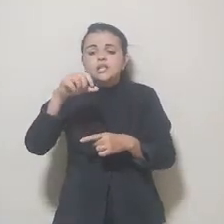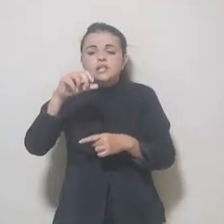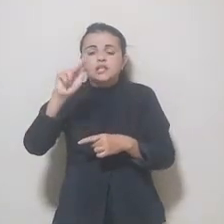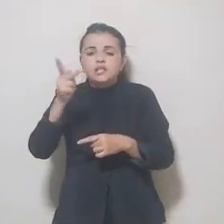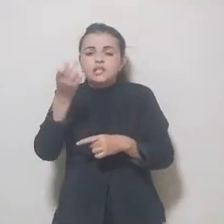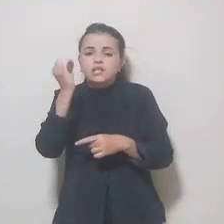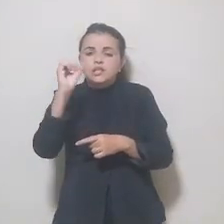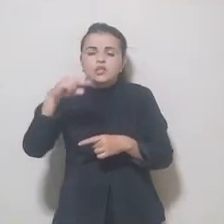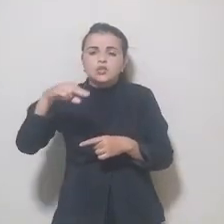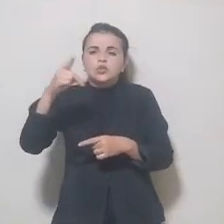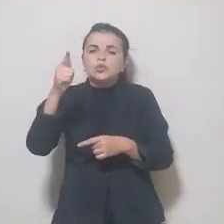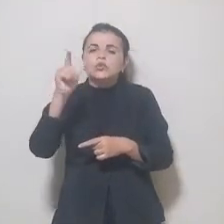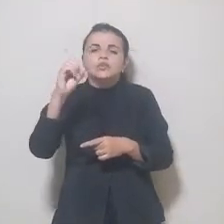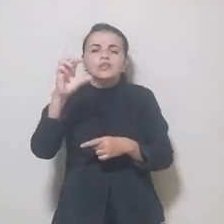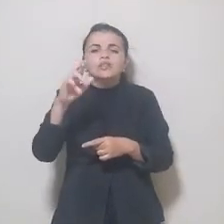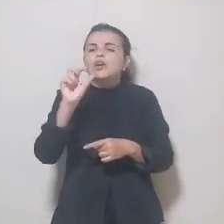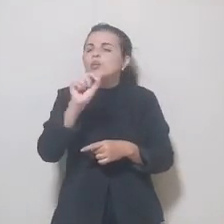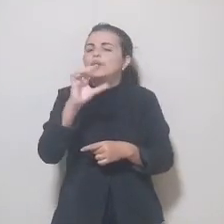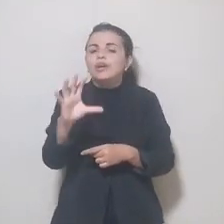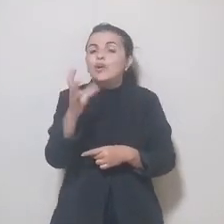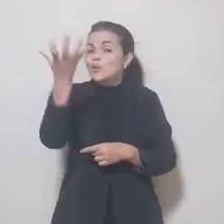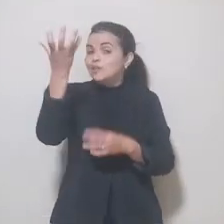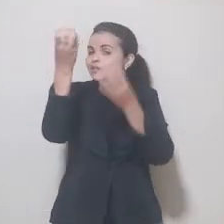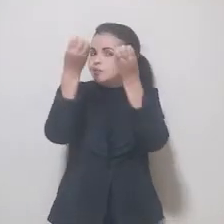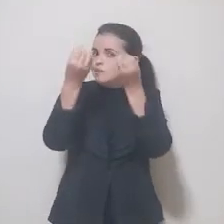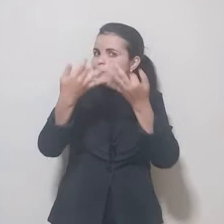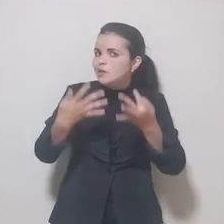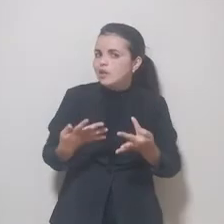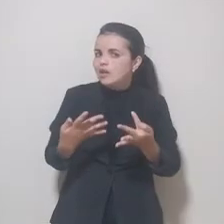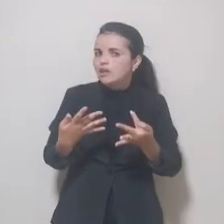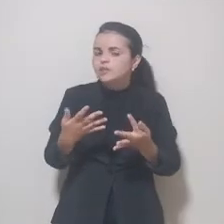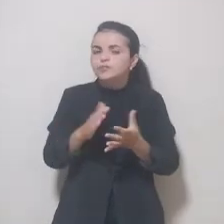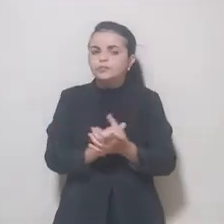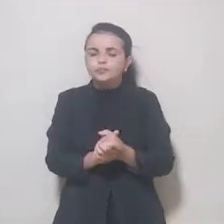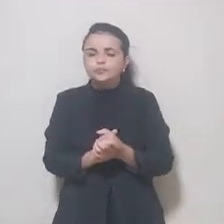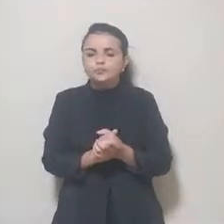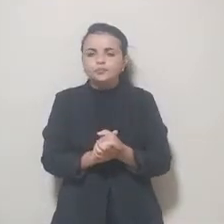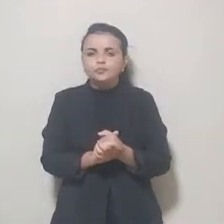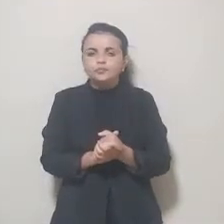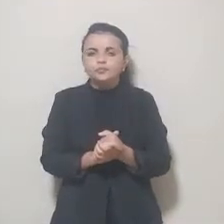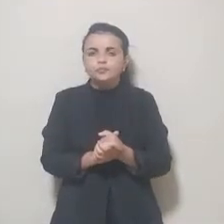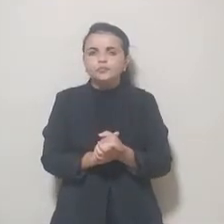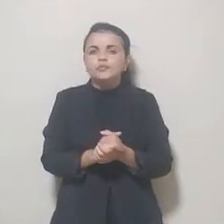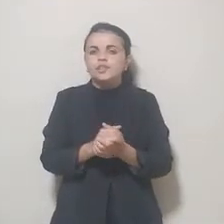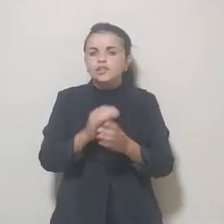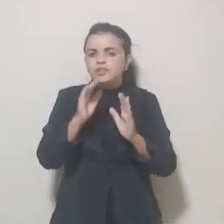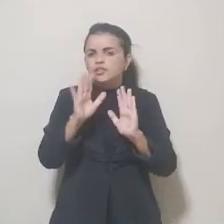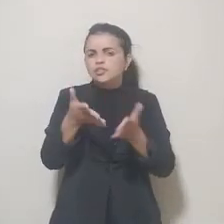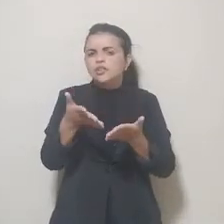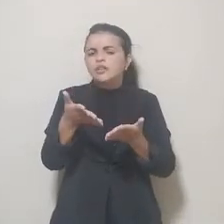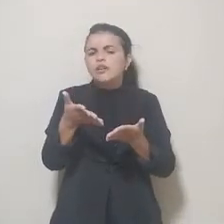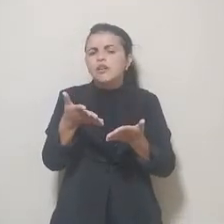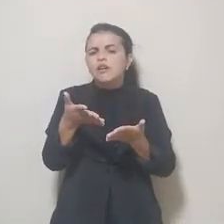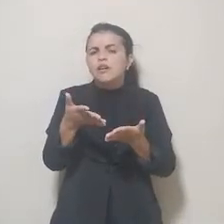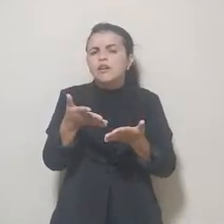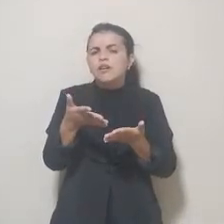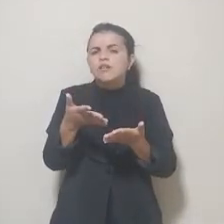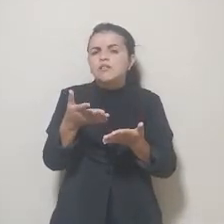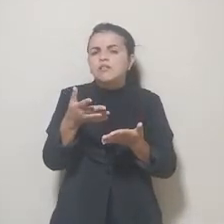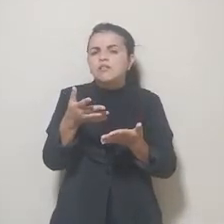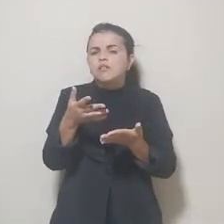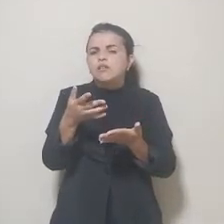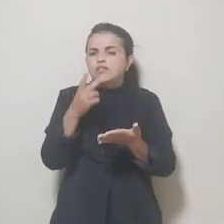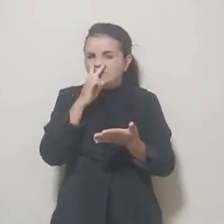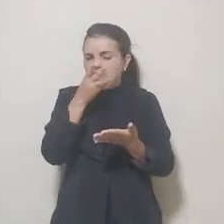para vocês. O que acontece? Normalmente as pessoas tomam insulina, vocês já devem ter ouvido falar, ou se não ouviram falar, vocês vão